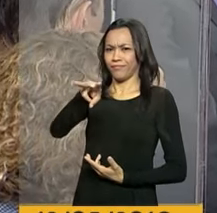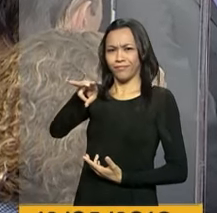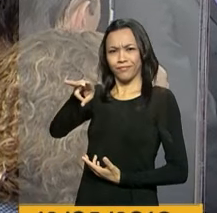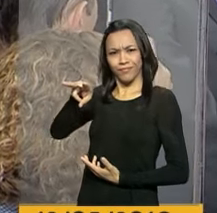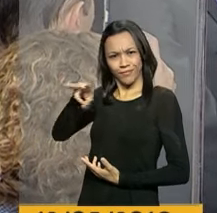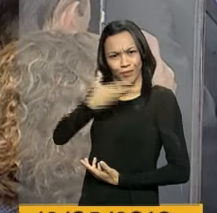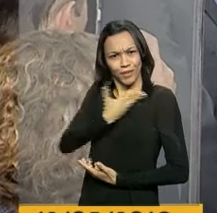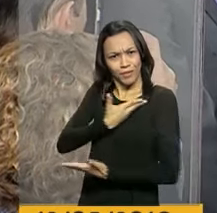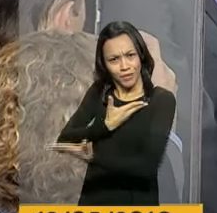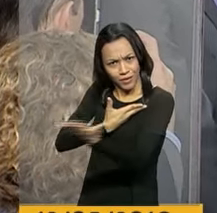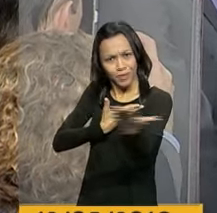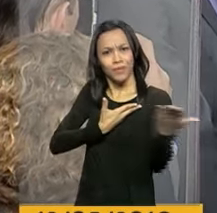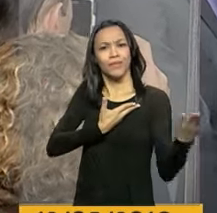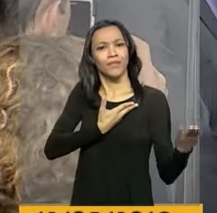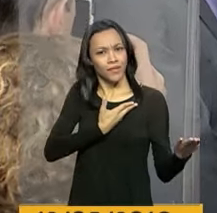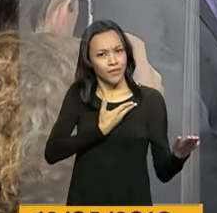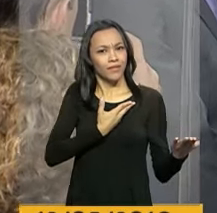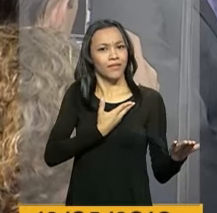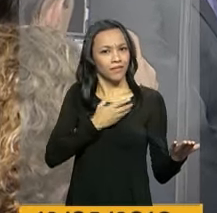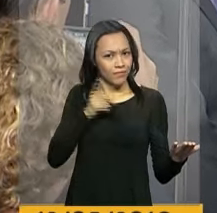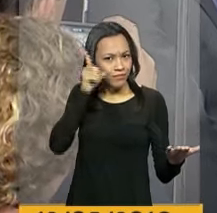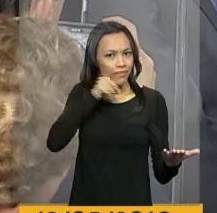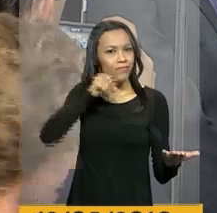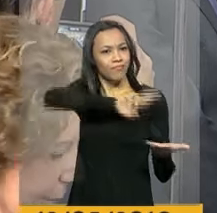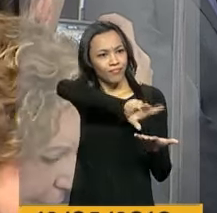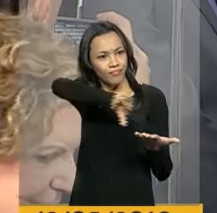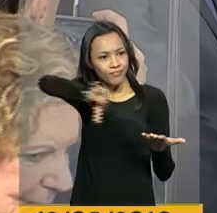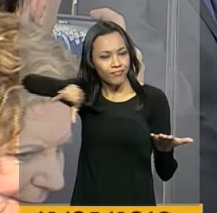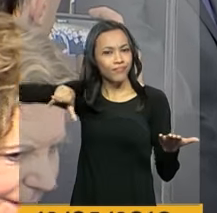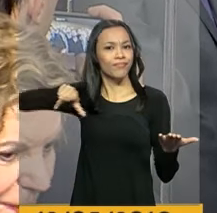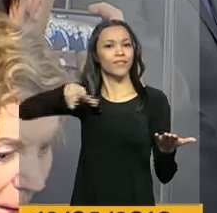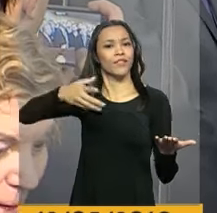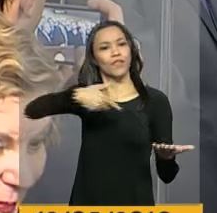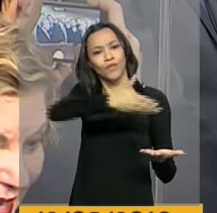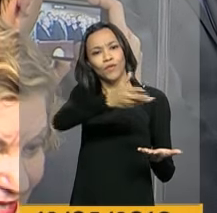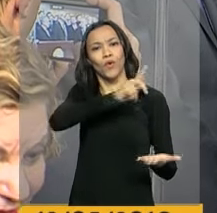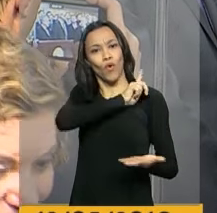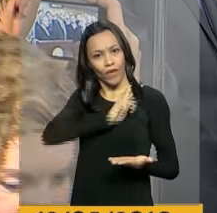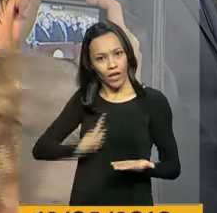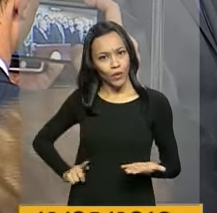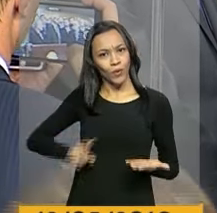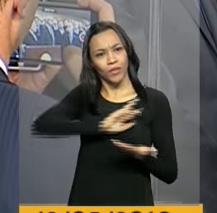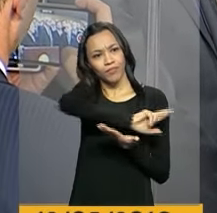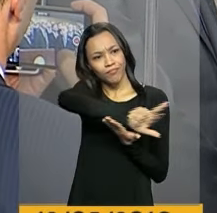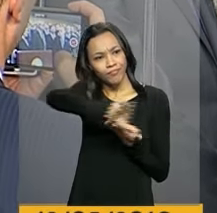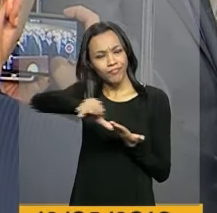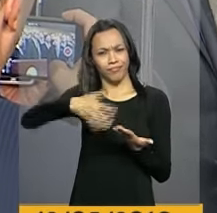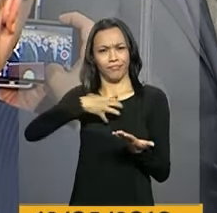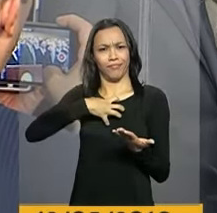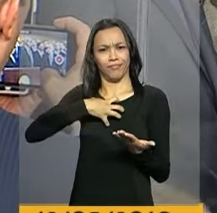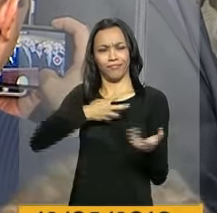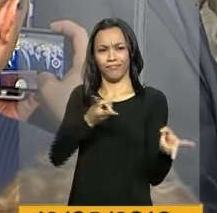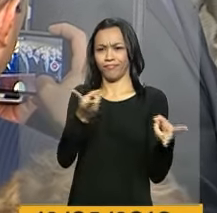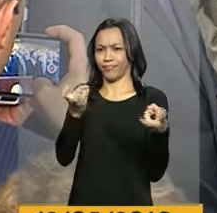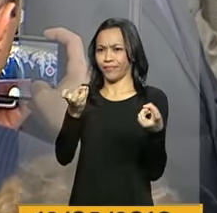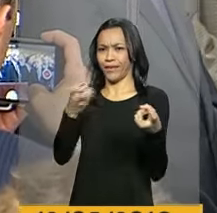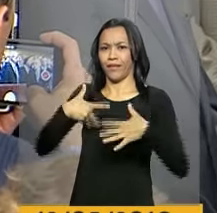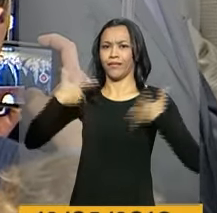dos colegas parlamentares, dos senhores governadores, e tenho